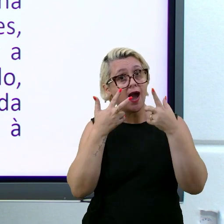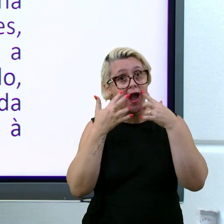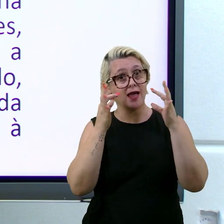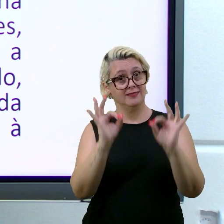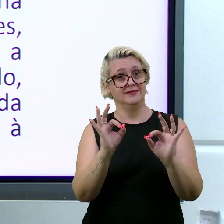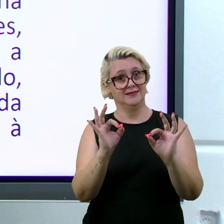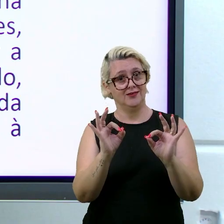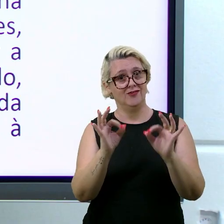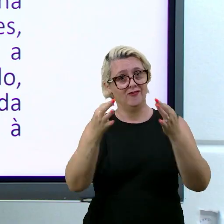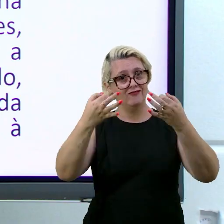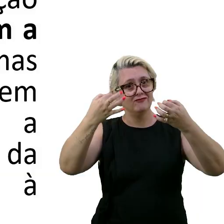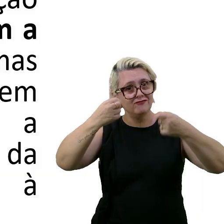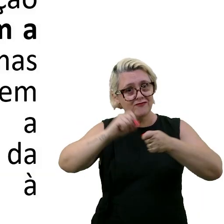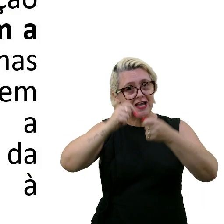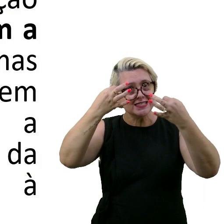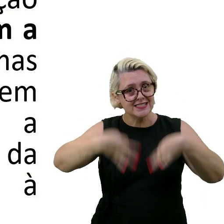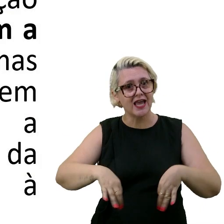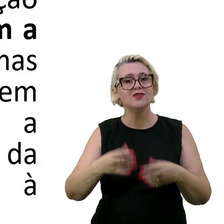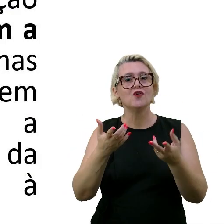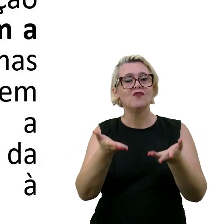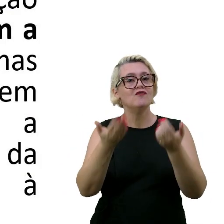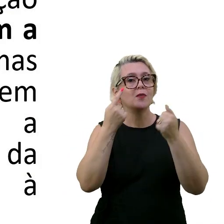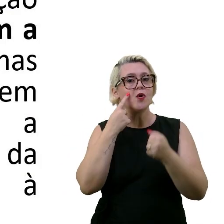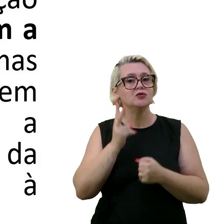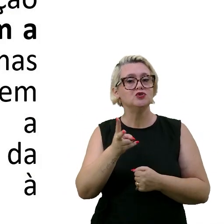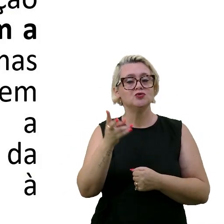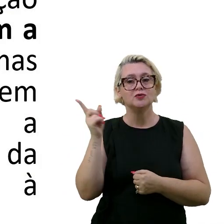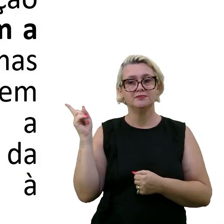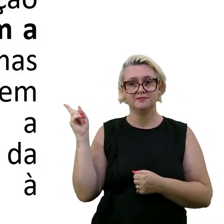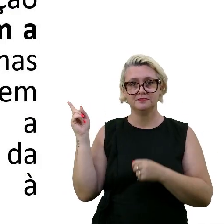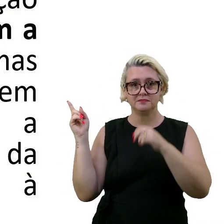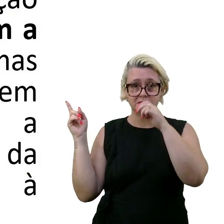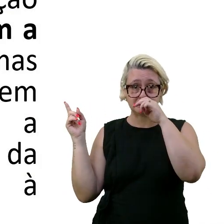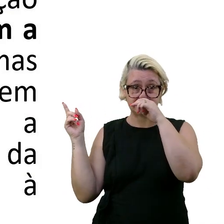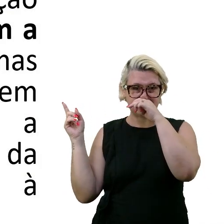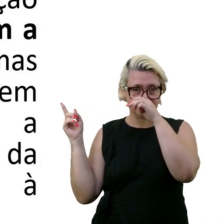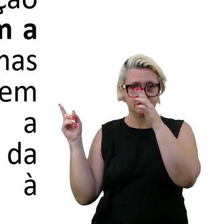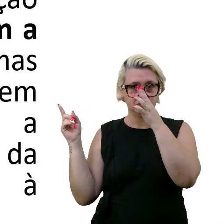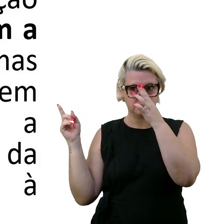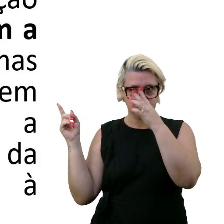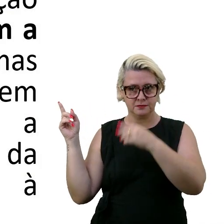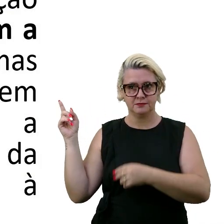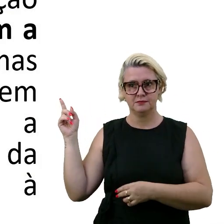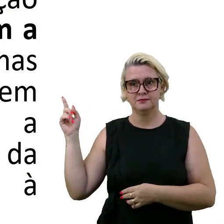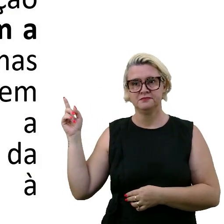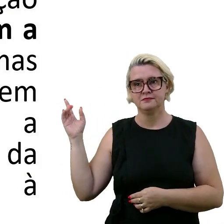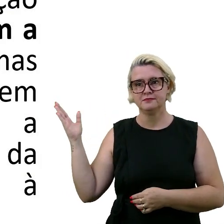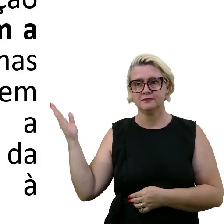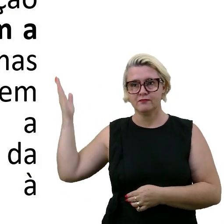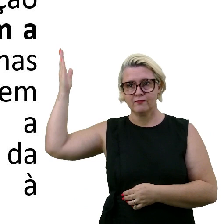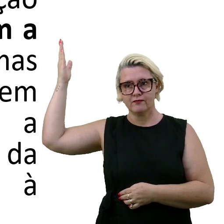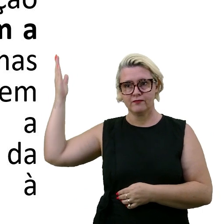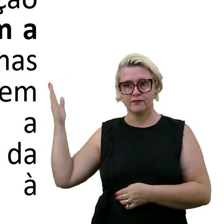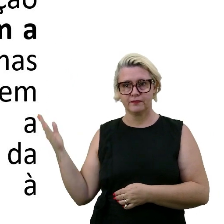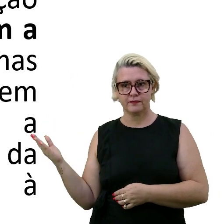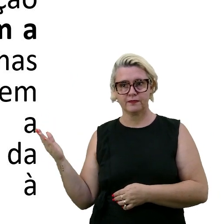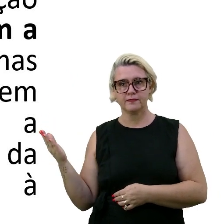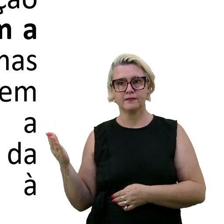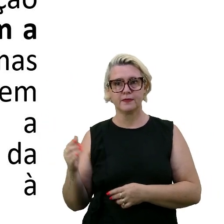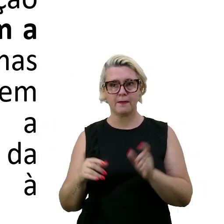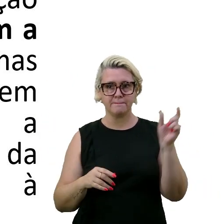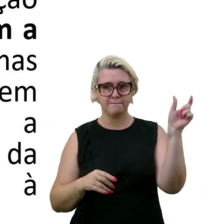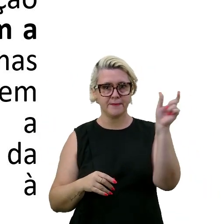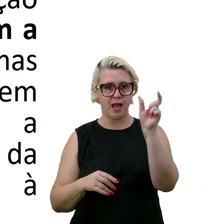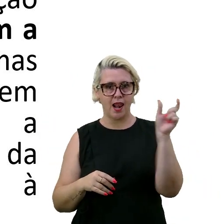bom? O que mais? Vamos lá? Aqui, o que nós temos, né? Essas expressões aí, haja